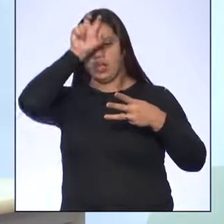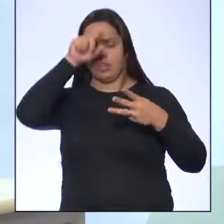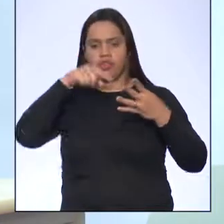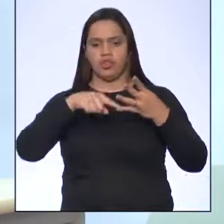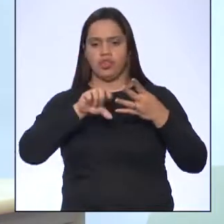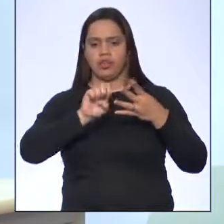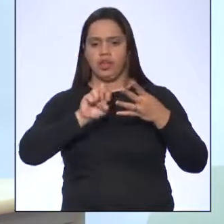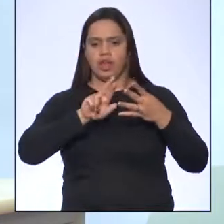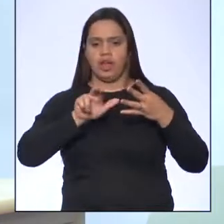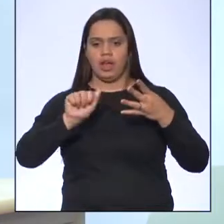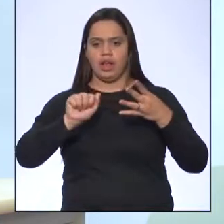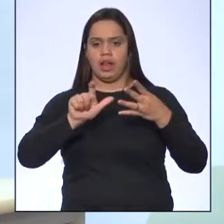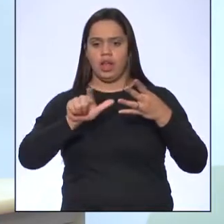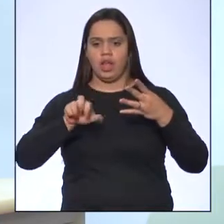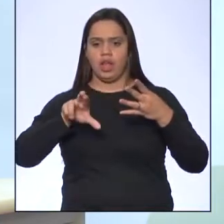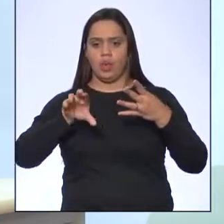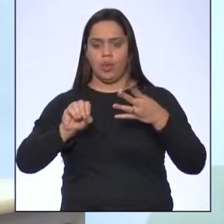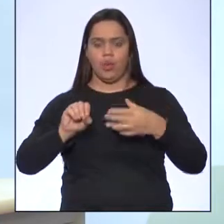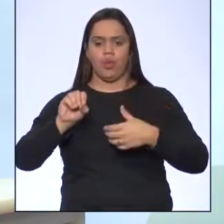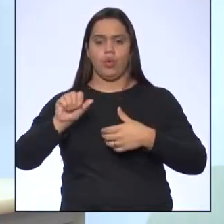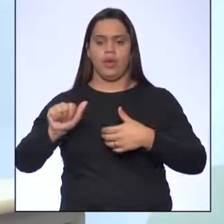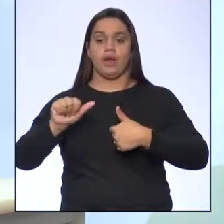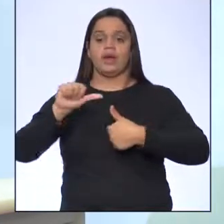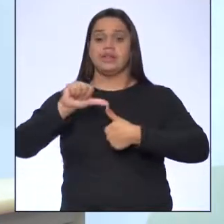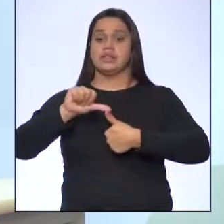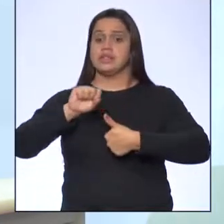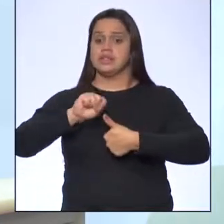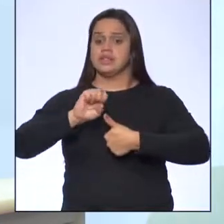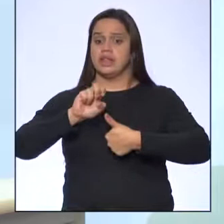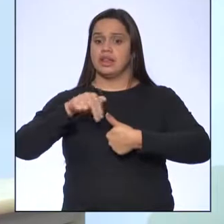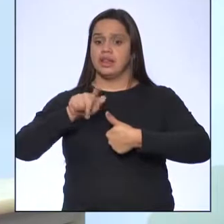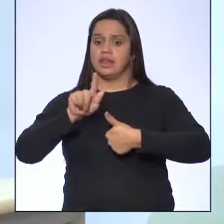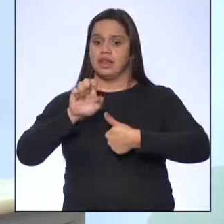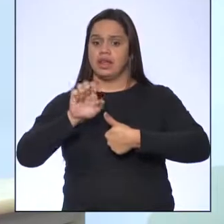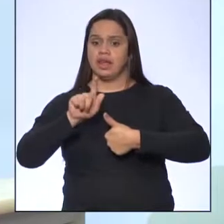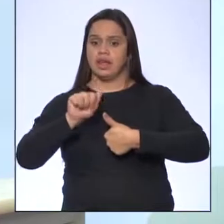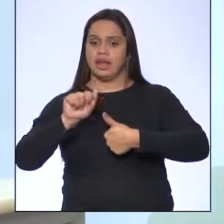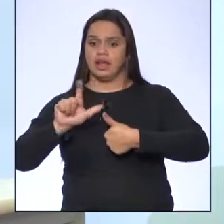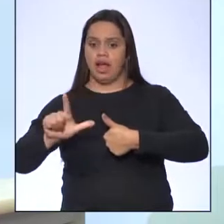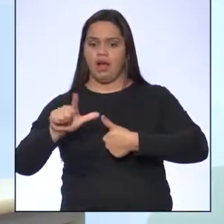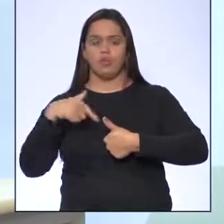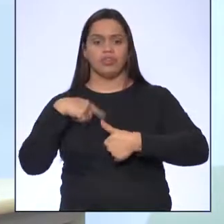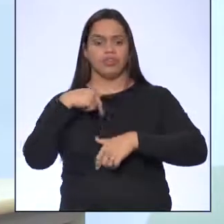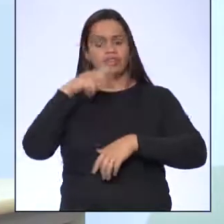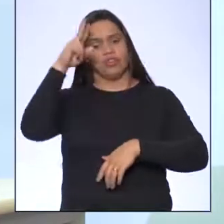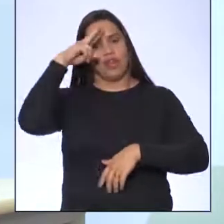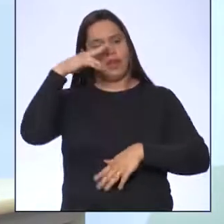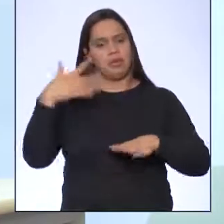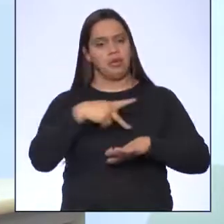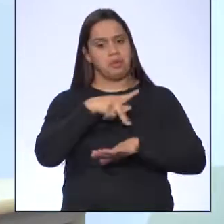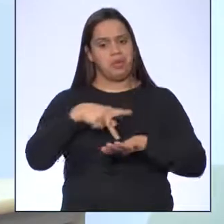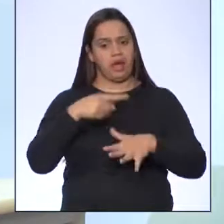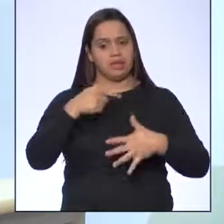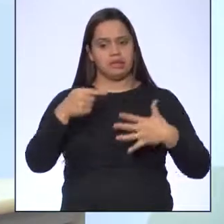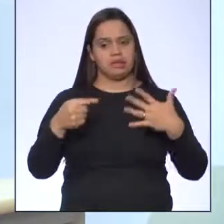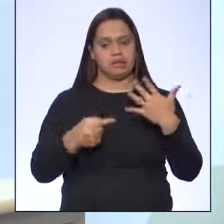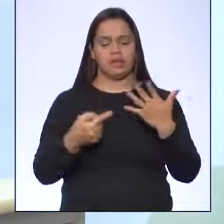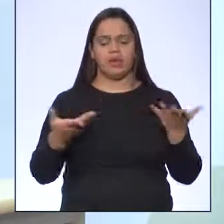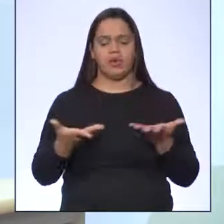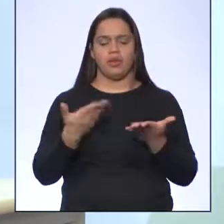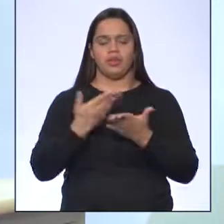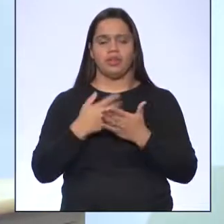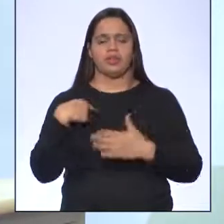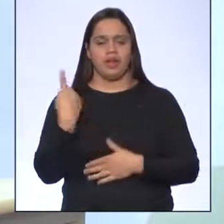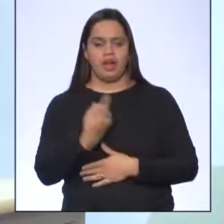Leoa, Senegal, são alguns exemplos aí que a gente lembra aqui agora nesse contexto da aula. E a terceira